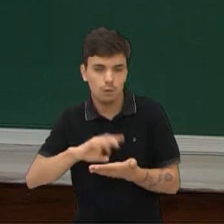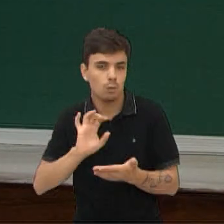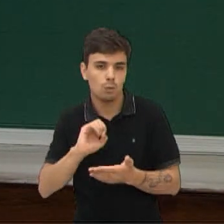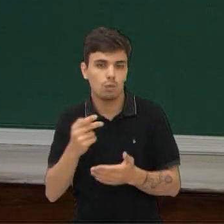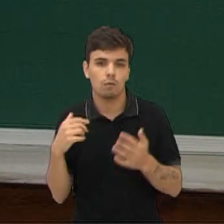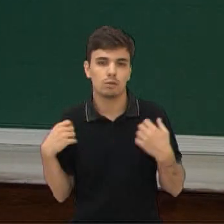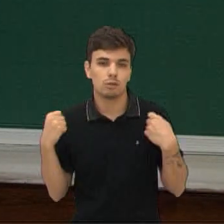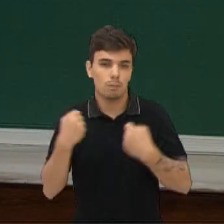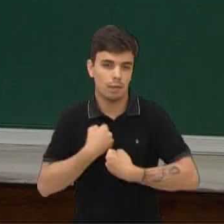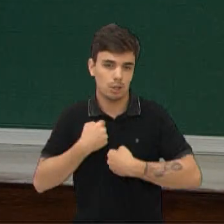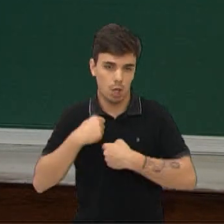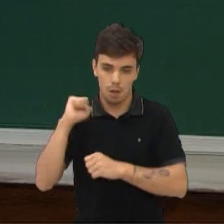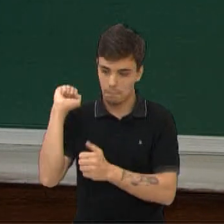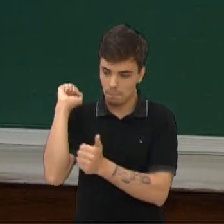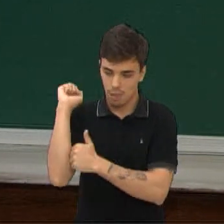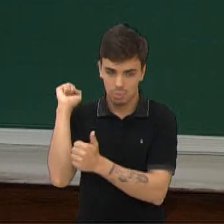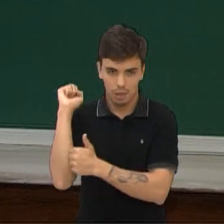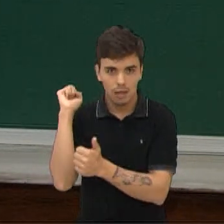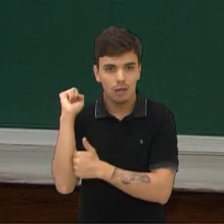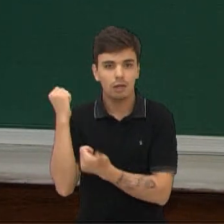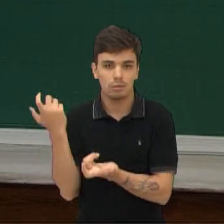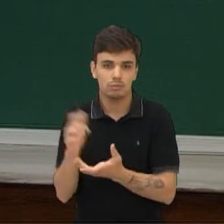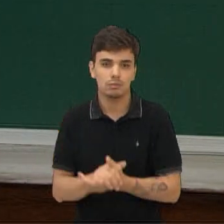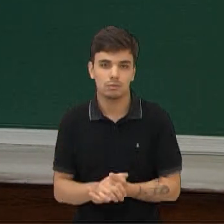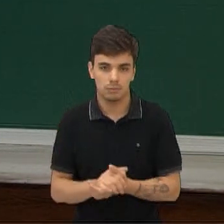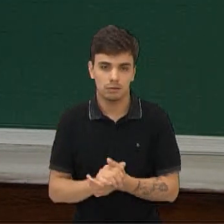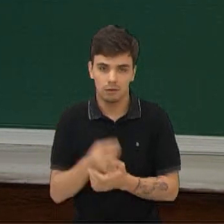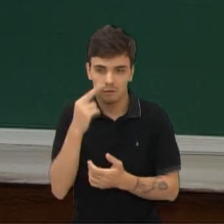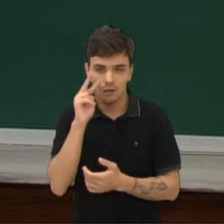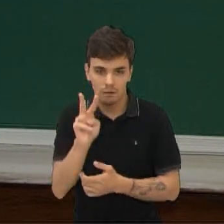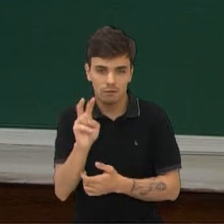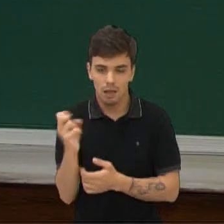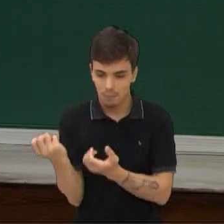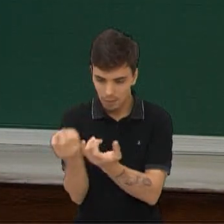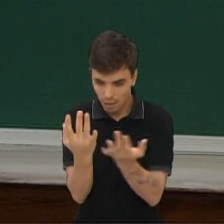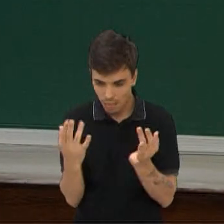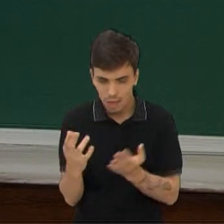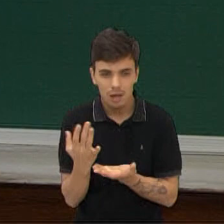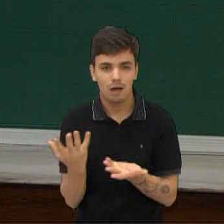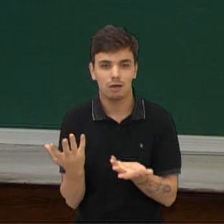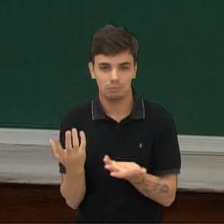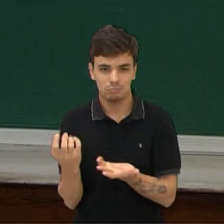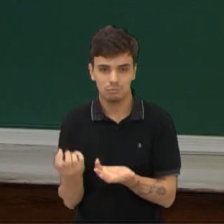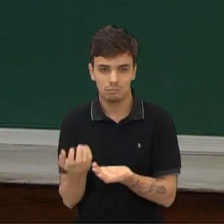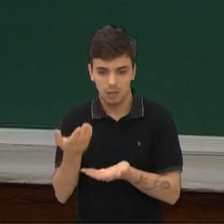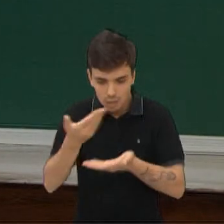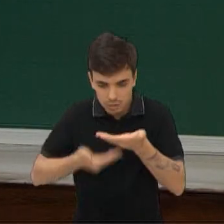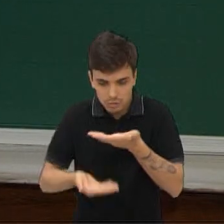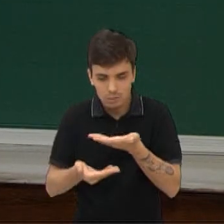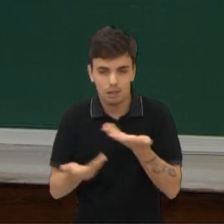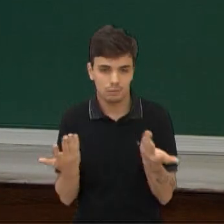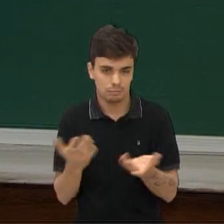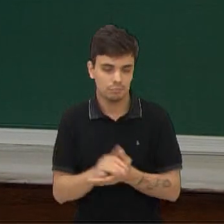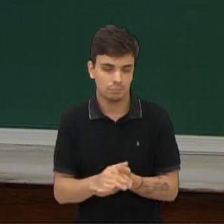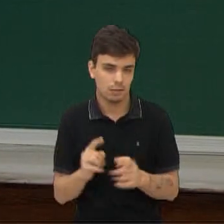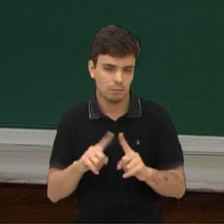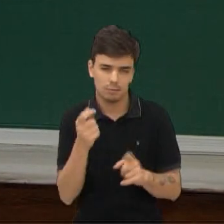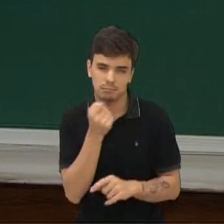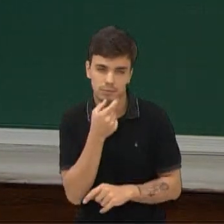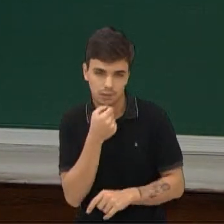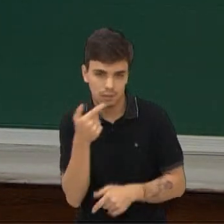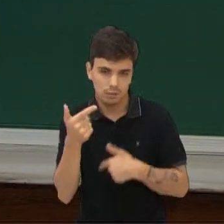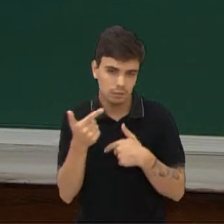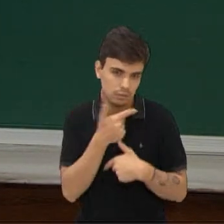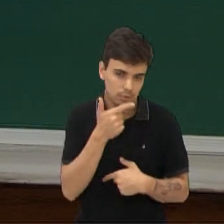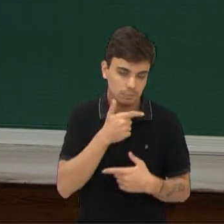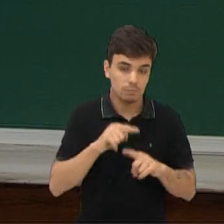de madeira, foi ver a grama crescer pelo lado de baixo, essas coisas que as pessoas falam até meio que brincando, dando risada,